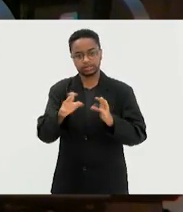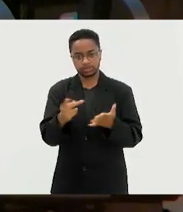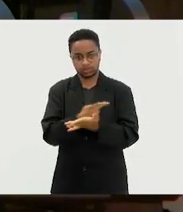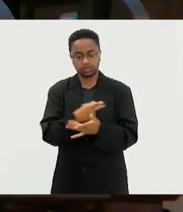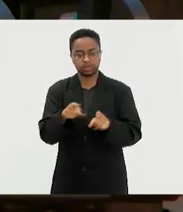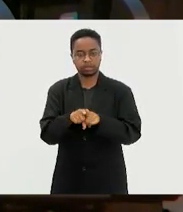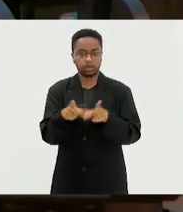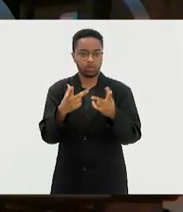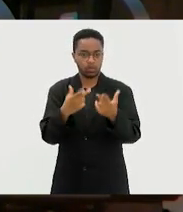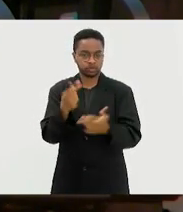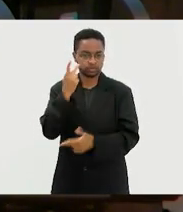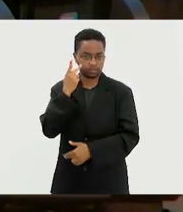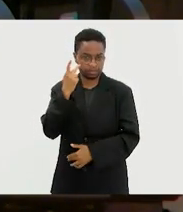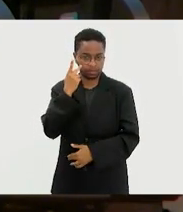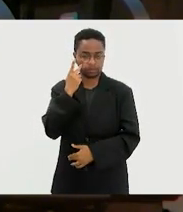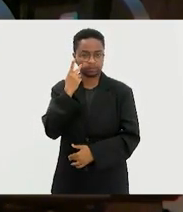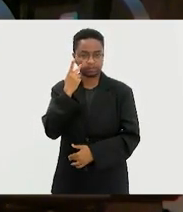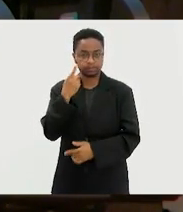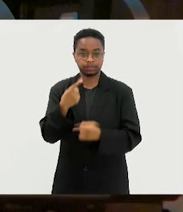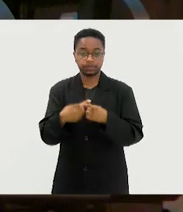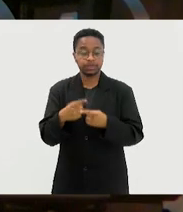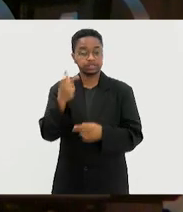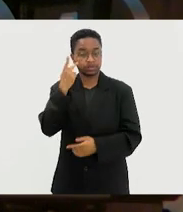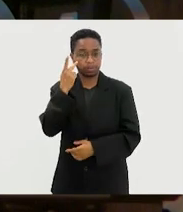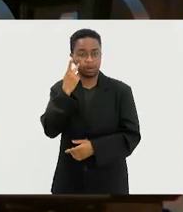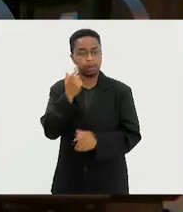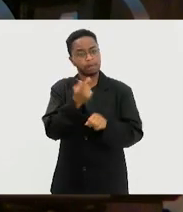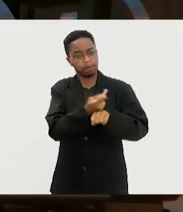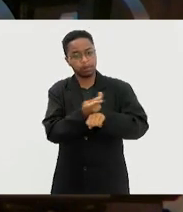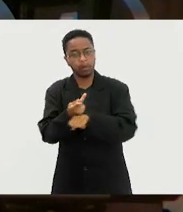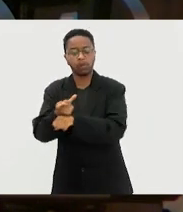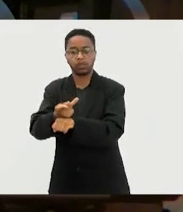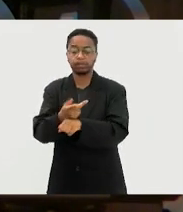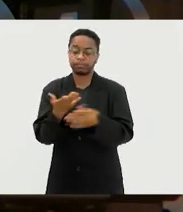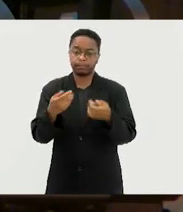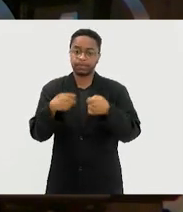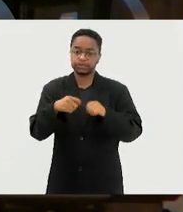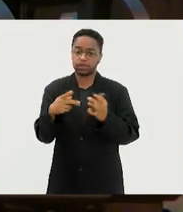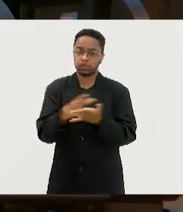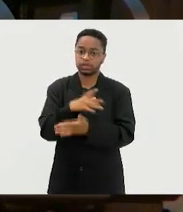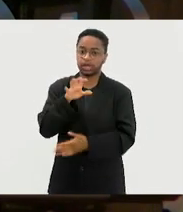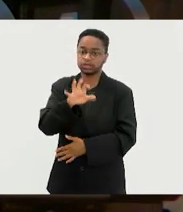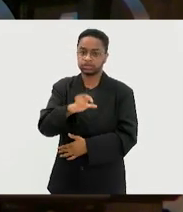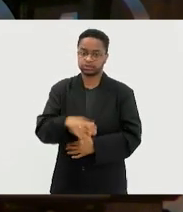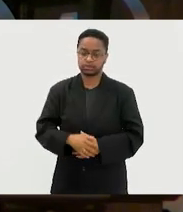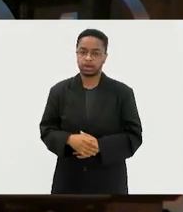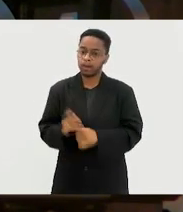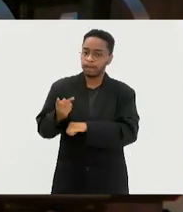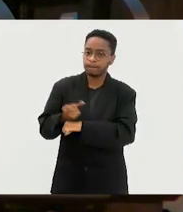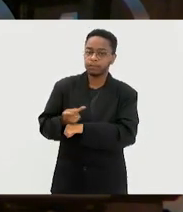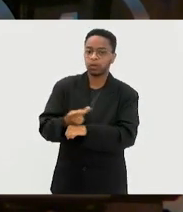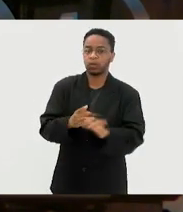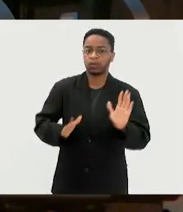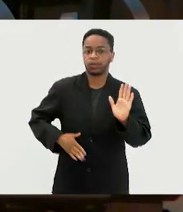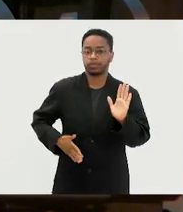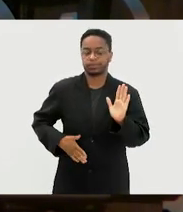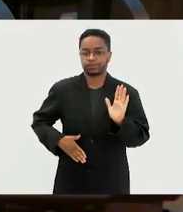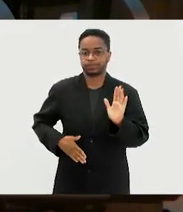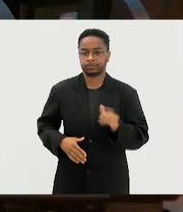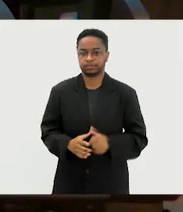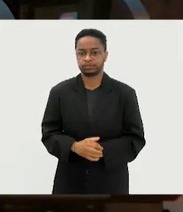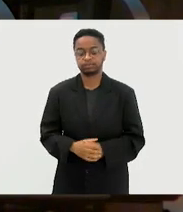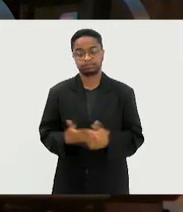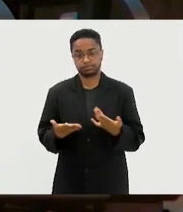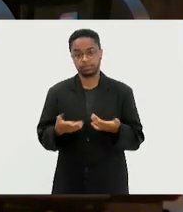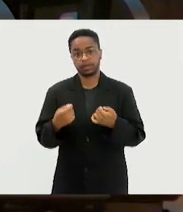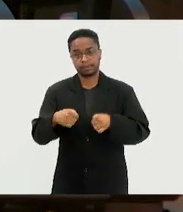fazendo. São Paulo sai a caça, é assim que tem que ser. Sai a caça dos marginais. E é assim que tem que